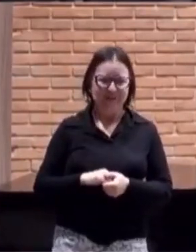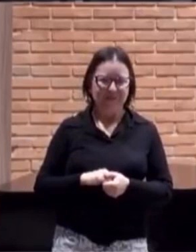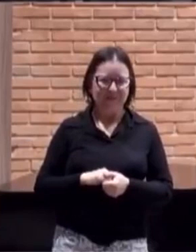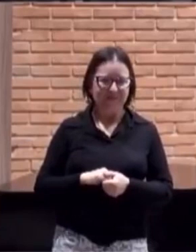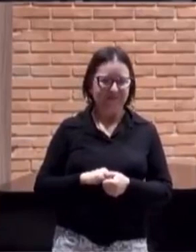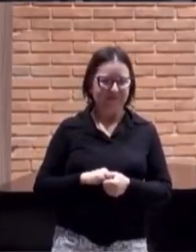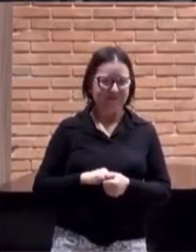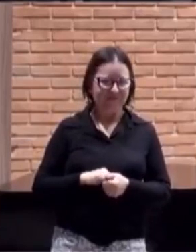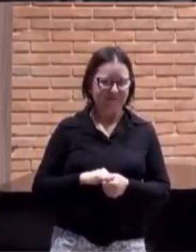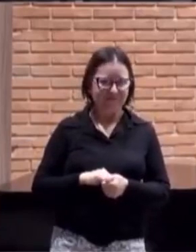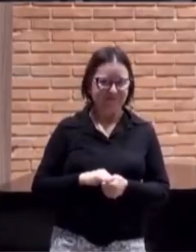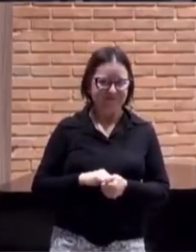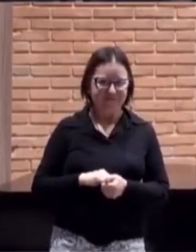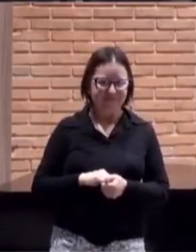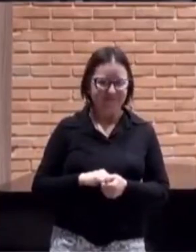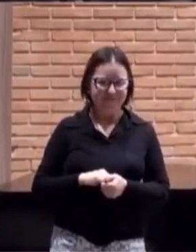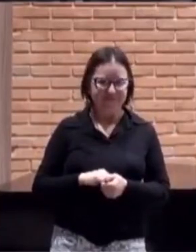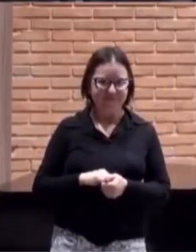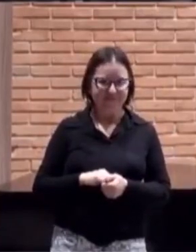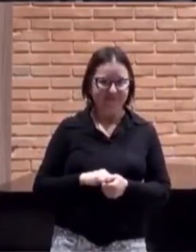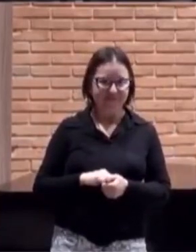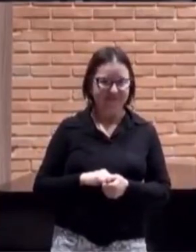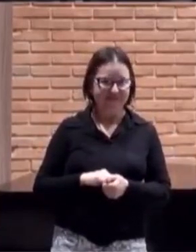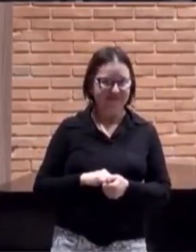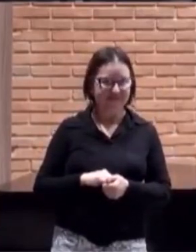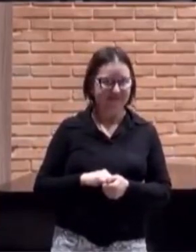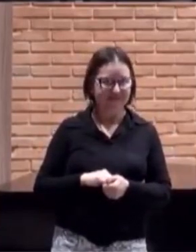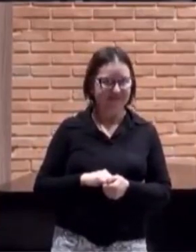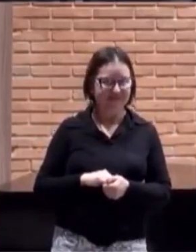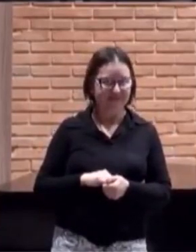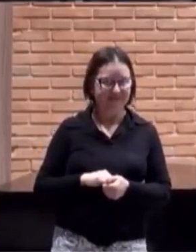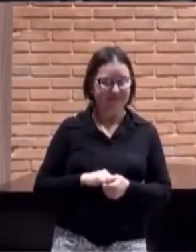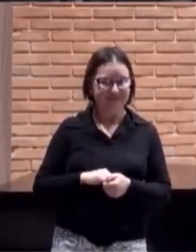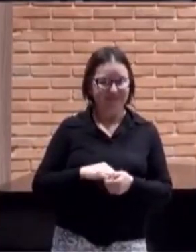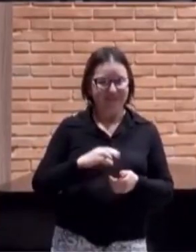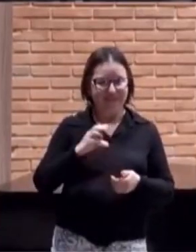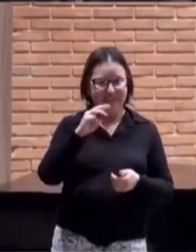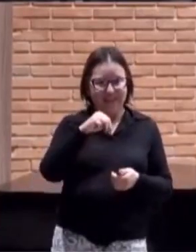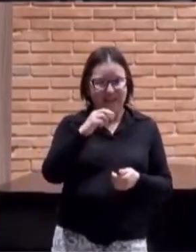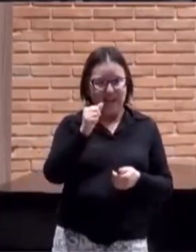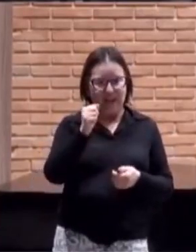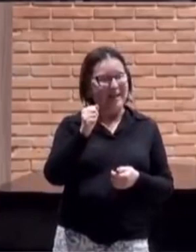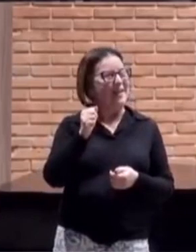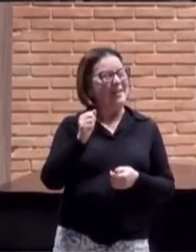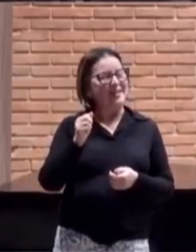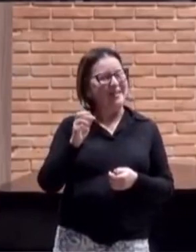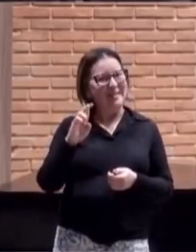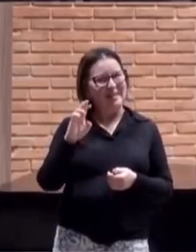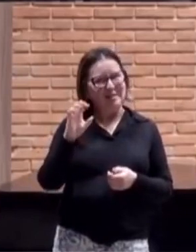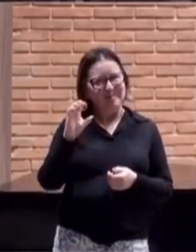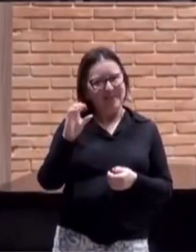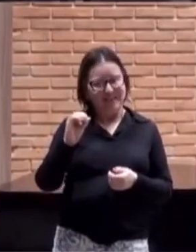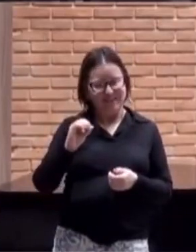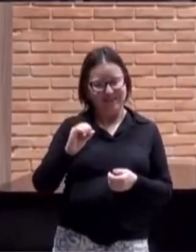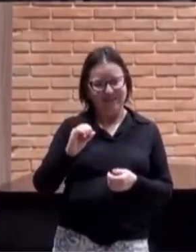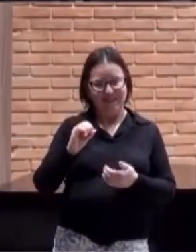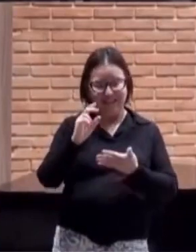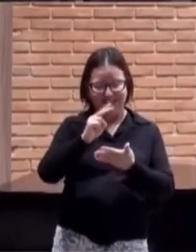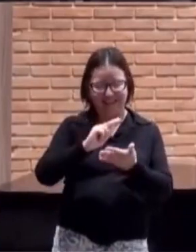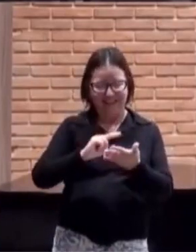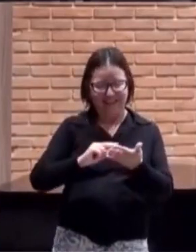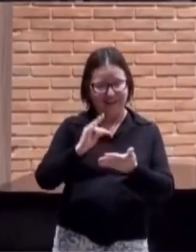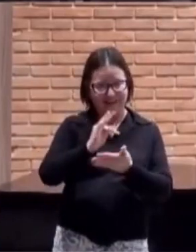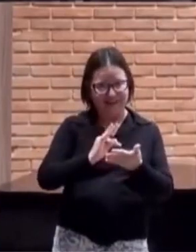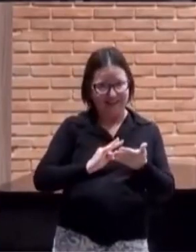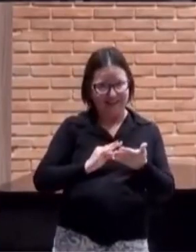Então, Marco Antônio, Deus lhe dê condição de ler o texto sob a